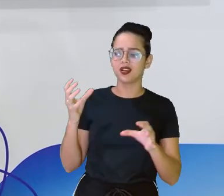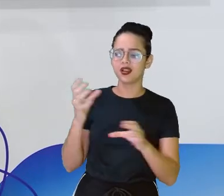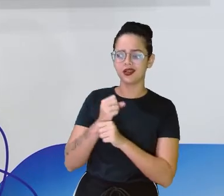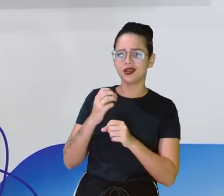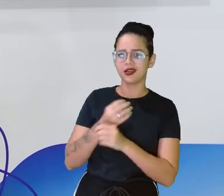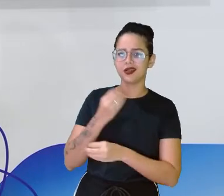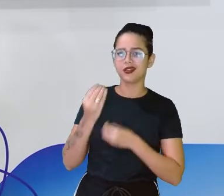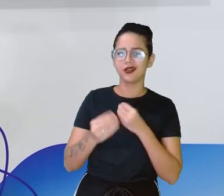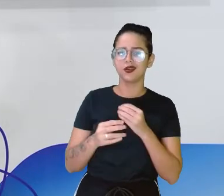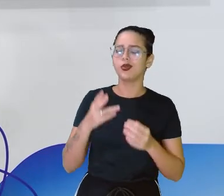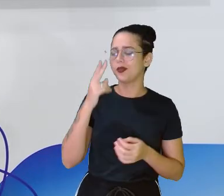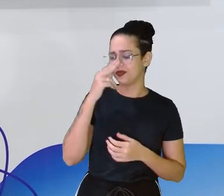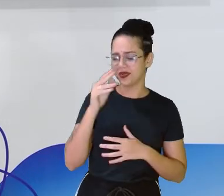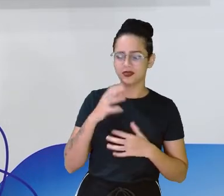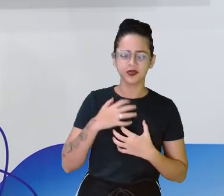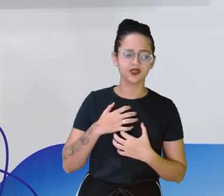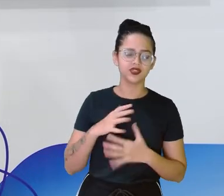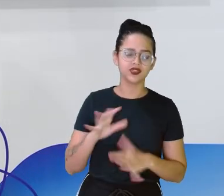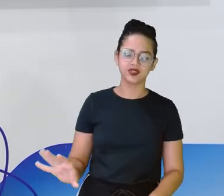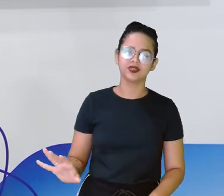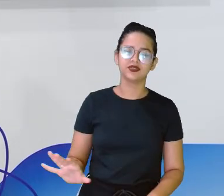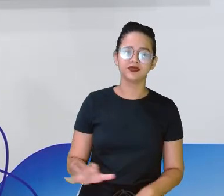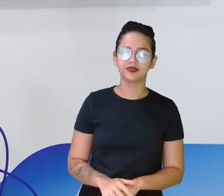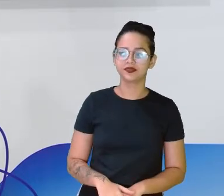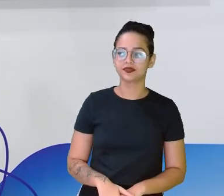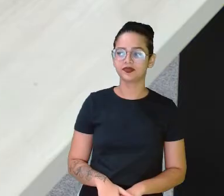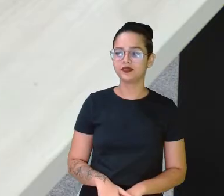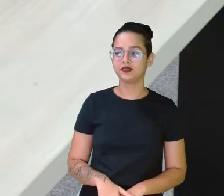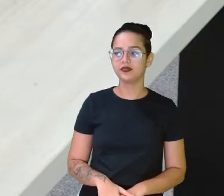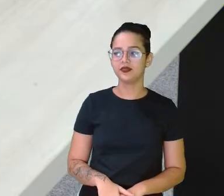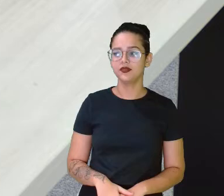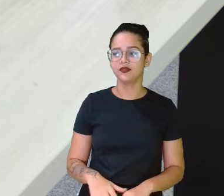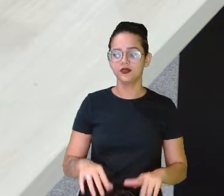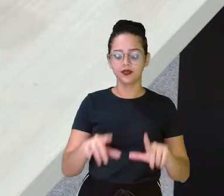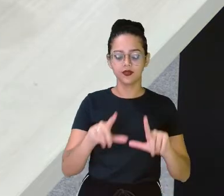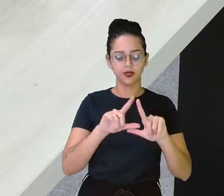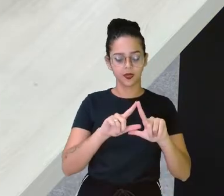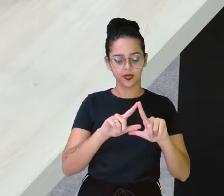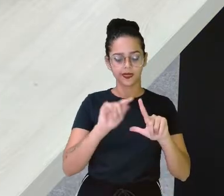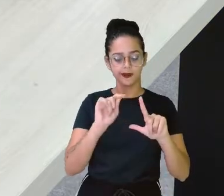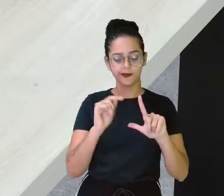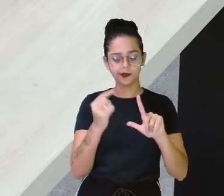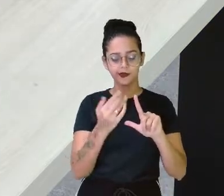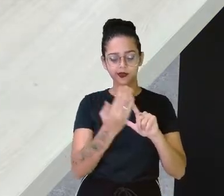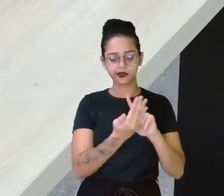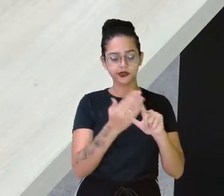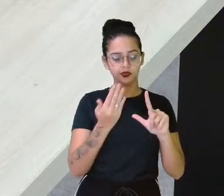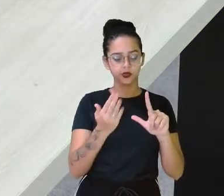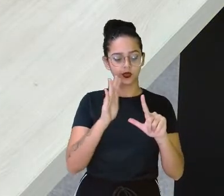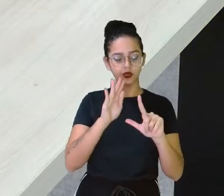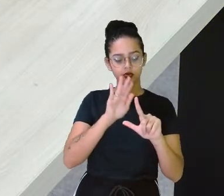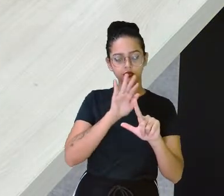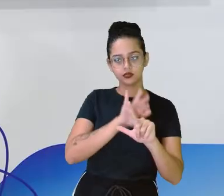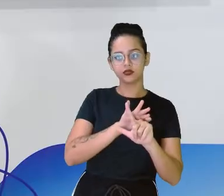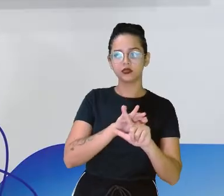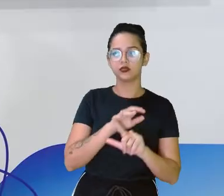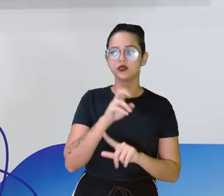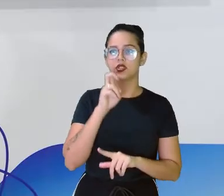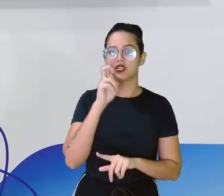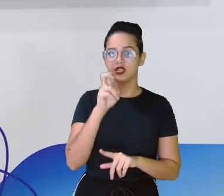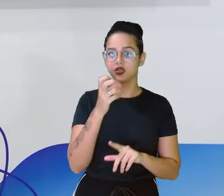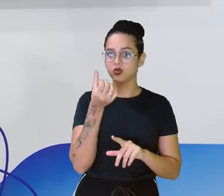contagem? Do mesmo jeito. 1, 2, 3, 4, 5,